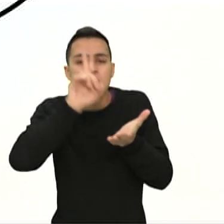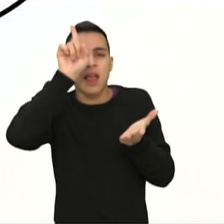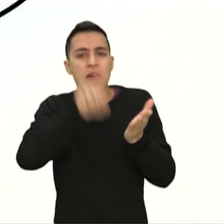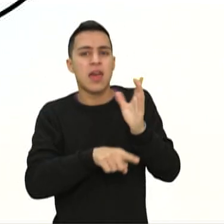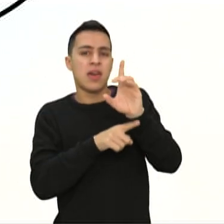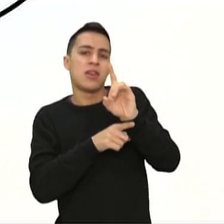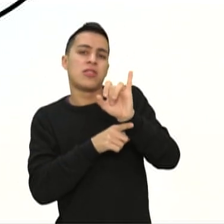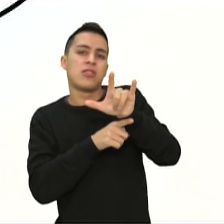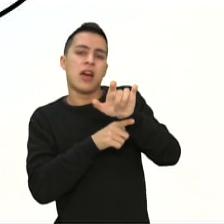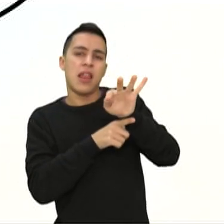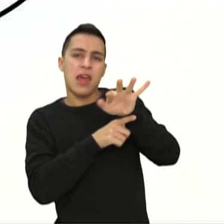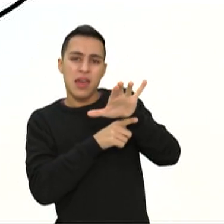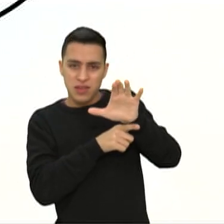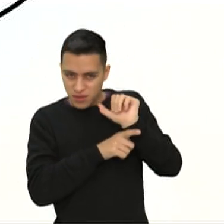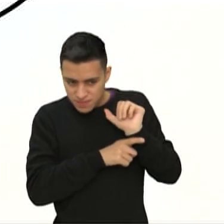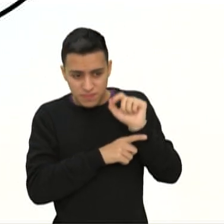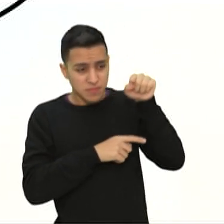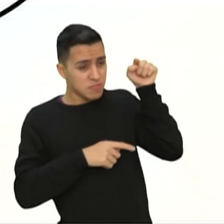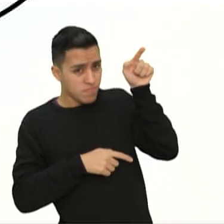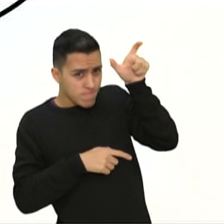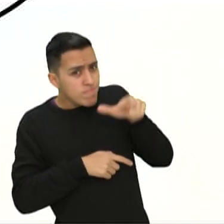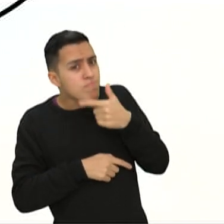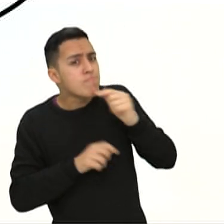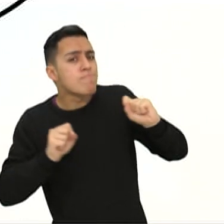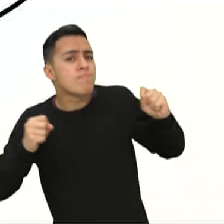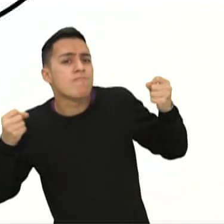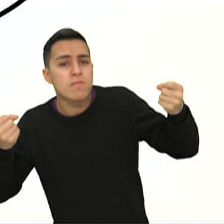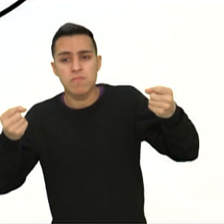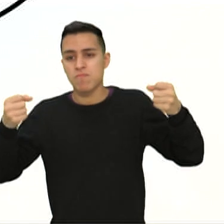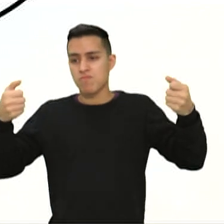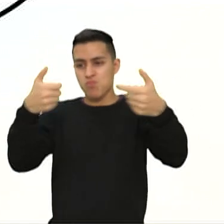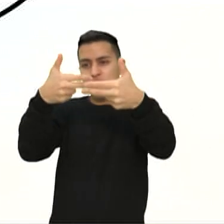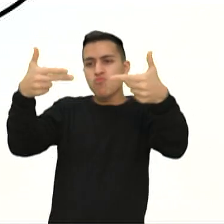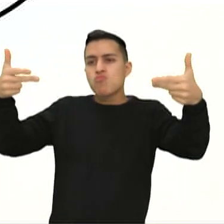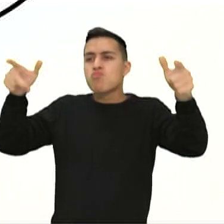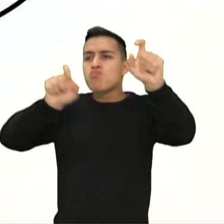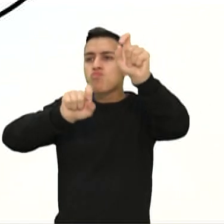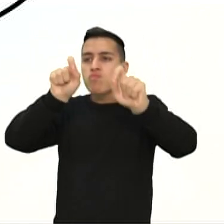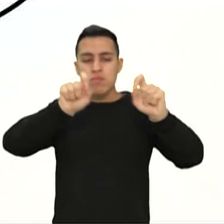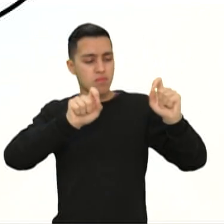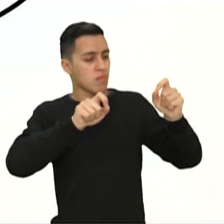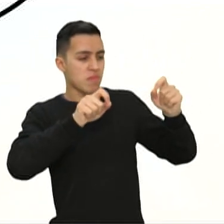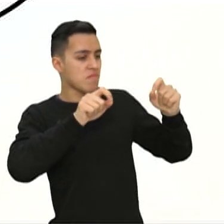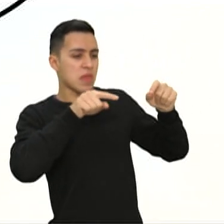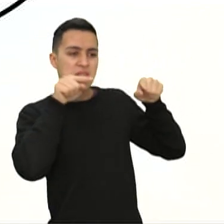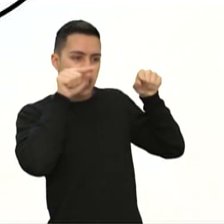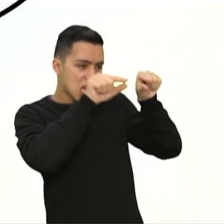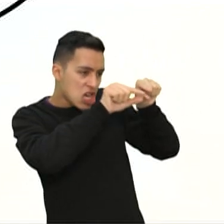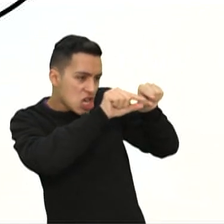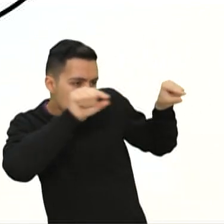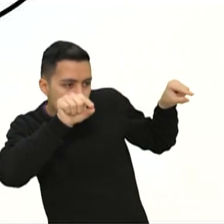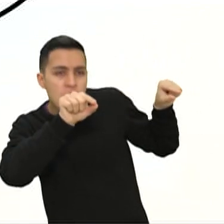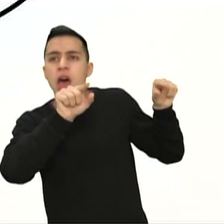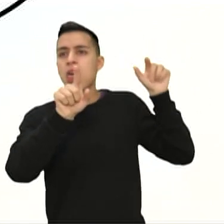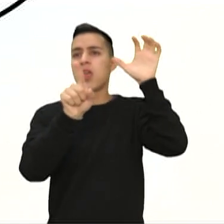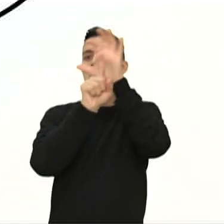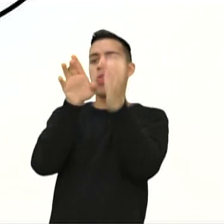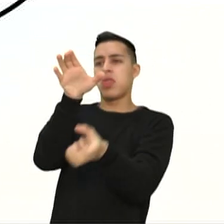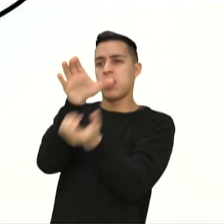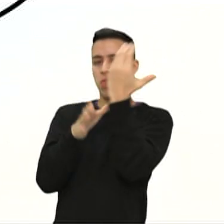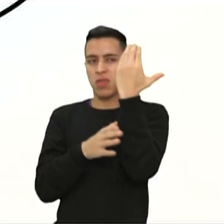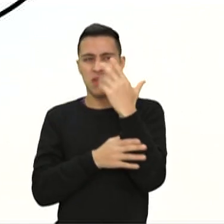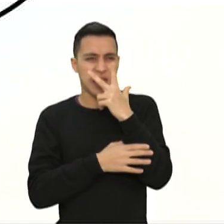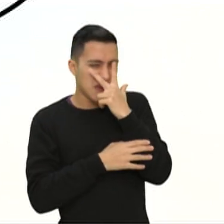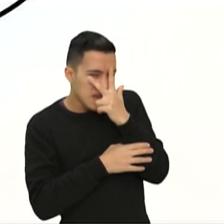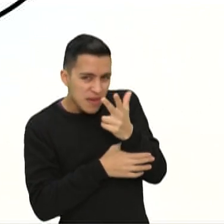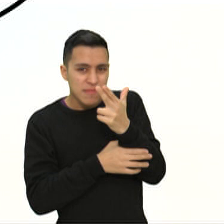Tudo para ele, né, se move, se molda dentro desse esquema aqui, tá? A dialética seria, portanto, um